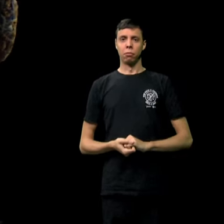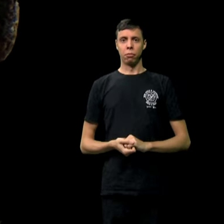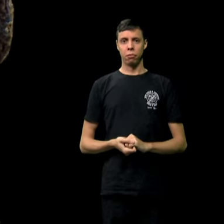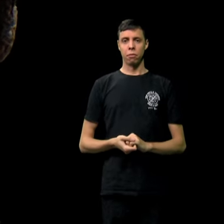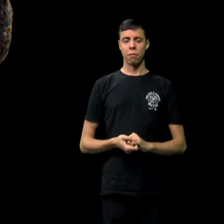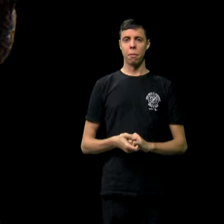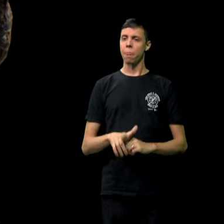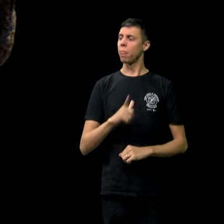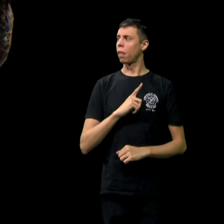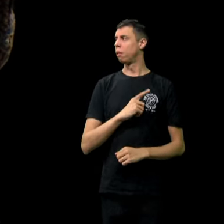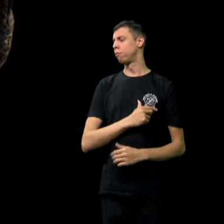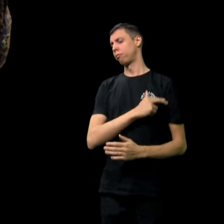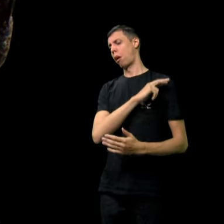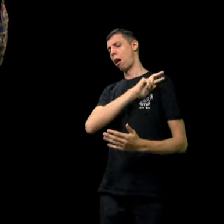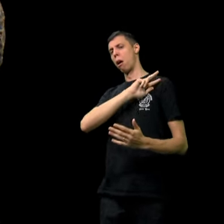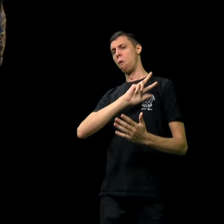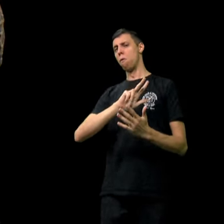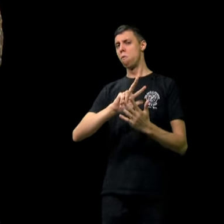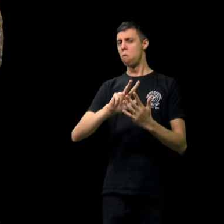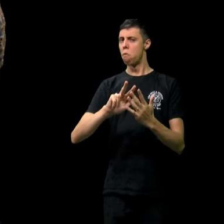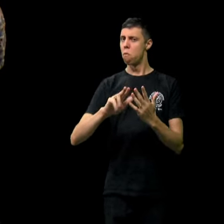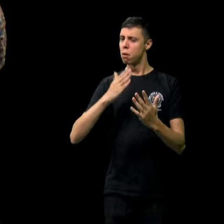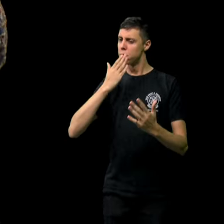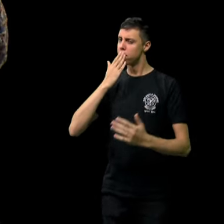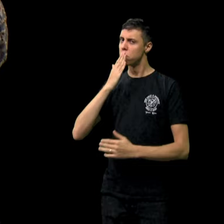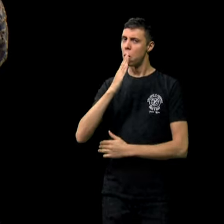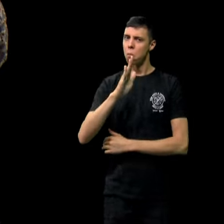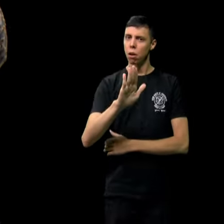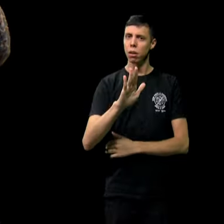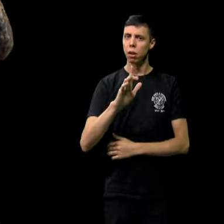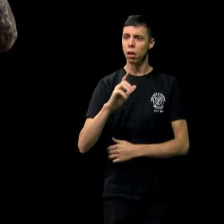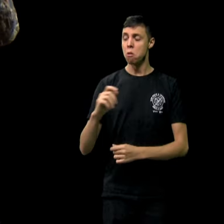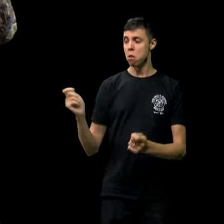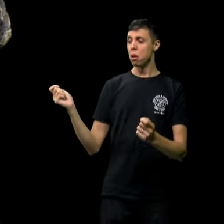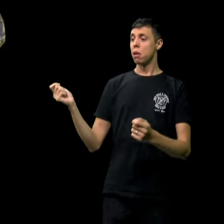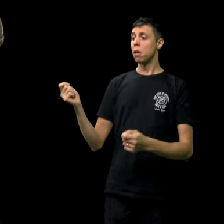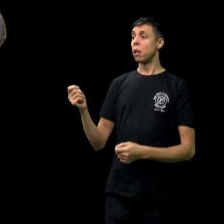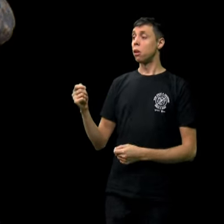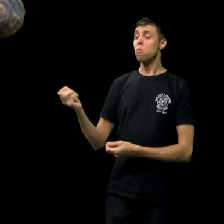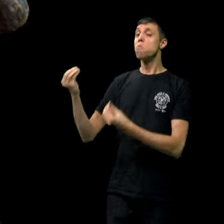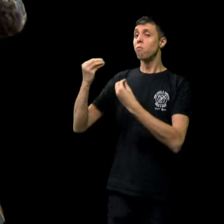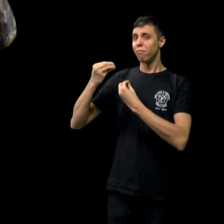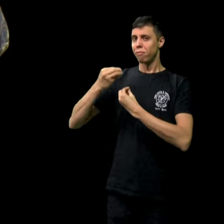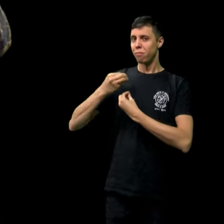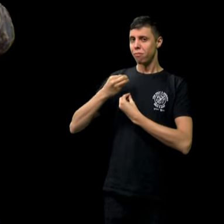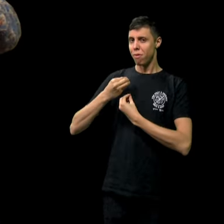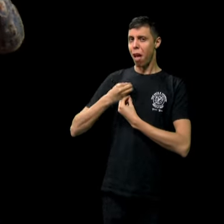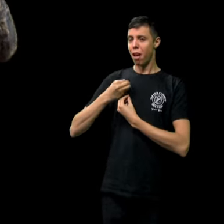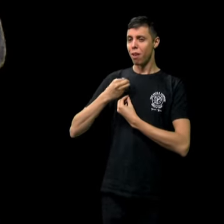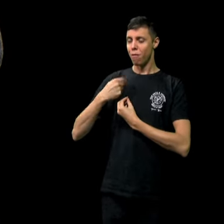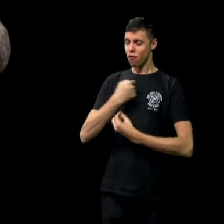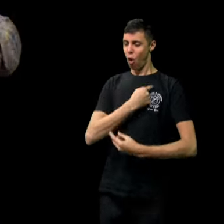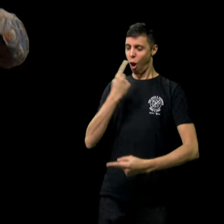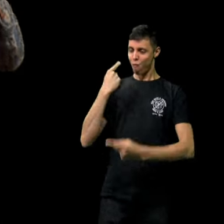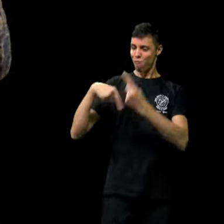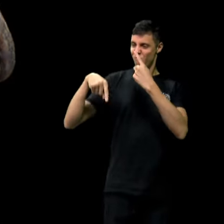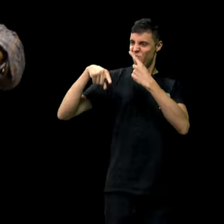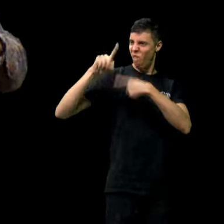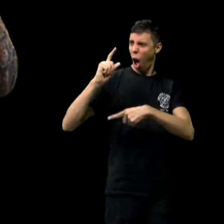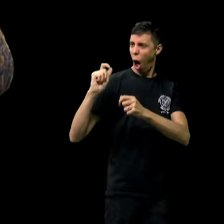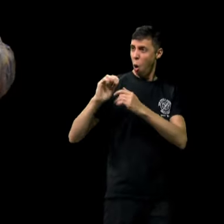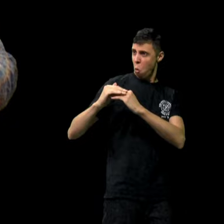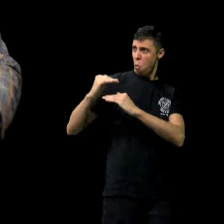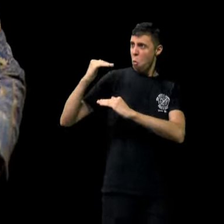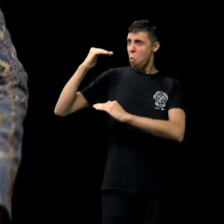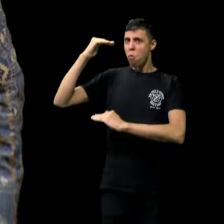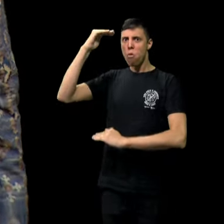Existem muitas promessas que nos garantizam que Ele vai nos prosperar, nos expandir, dar crescimento, dar